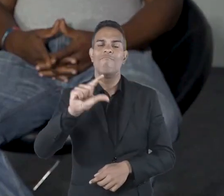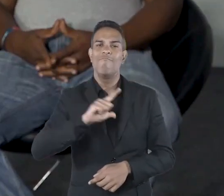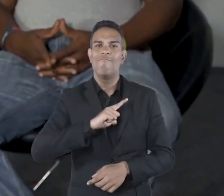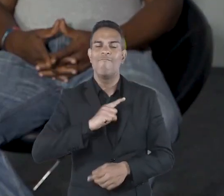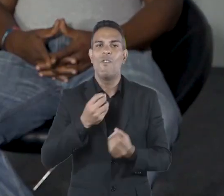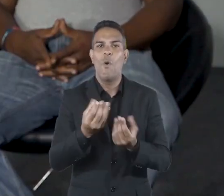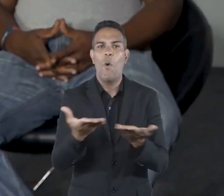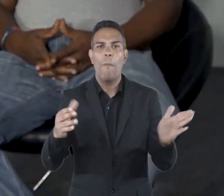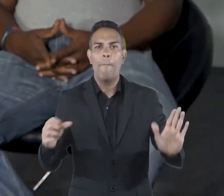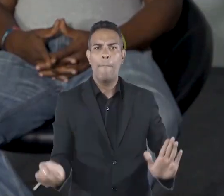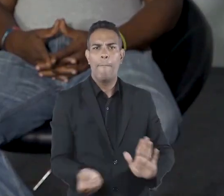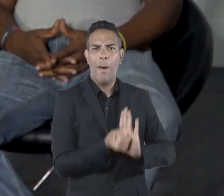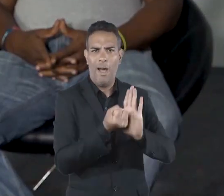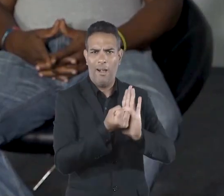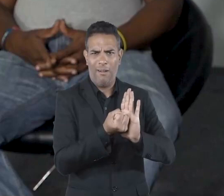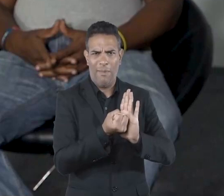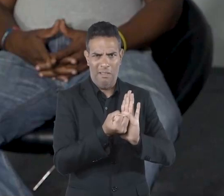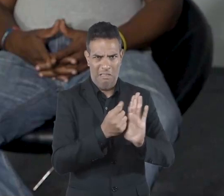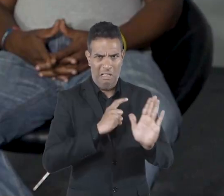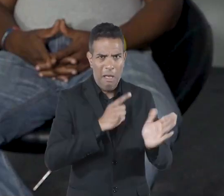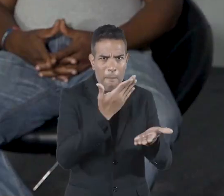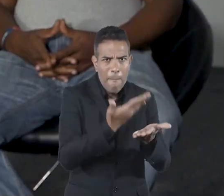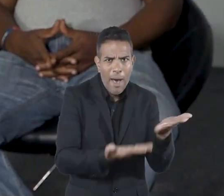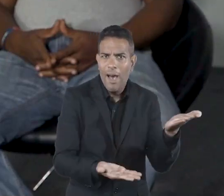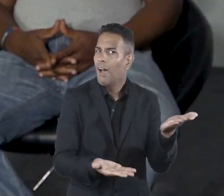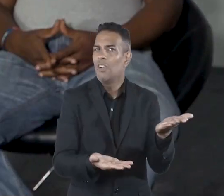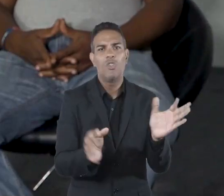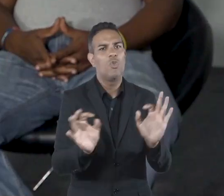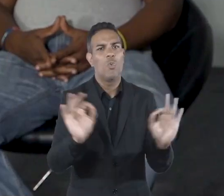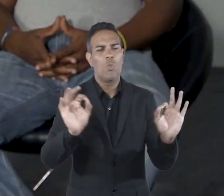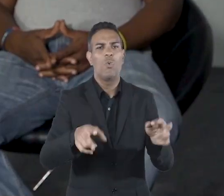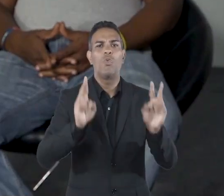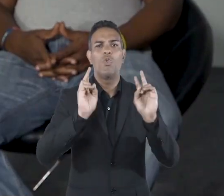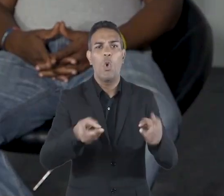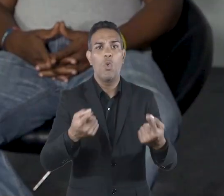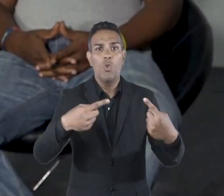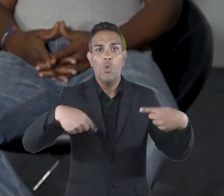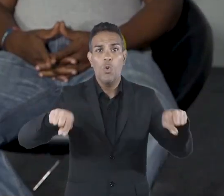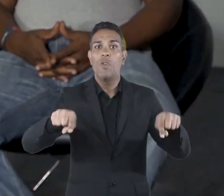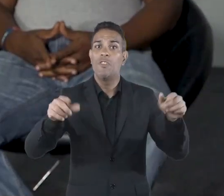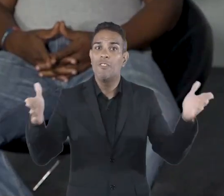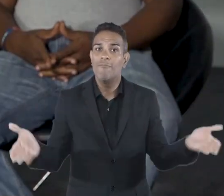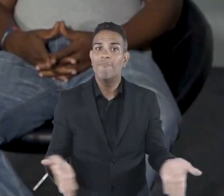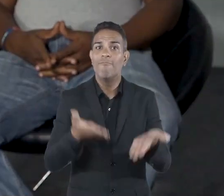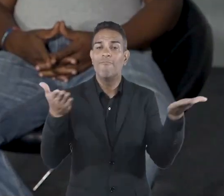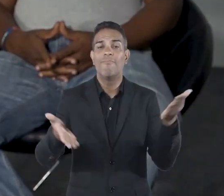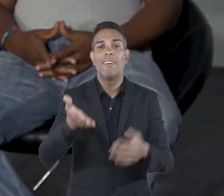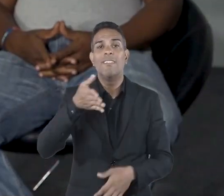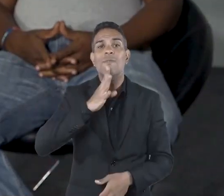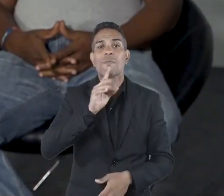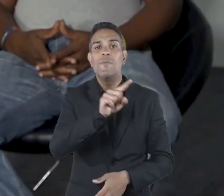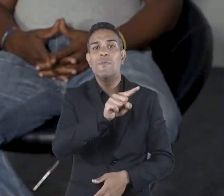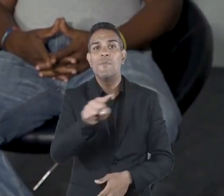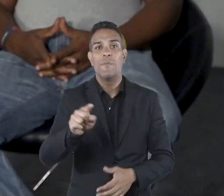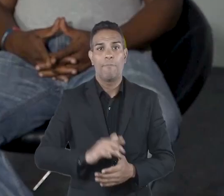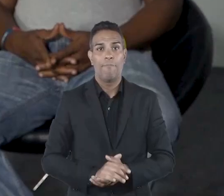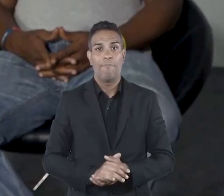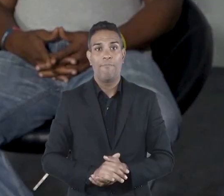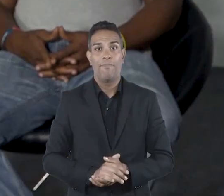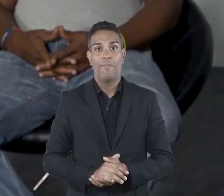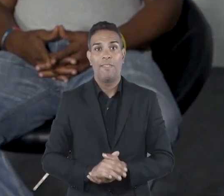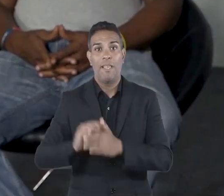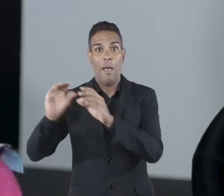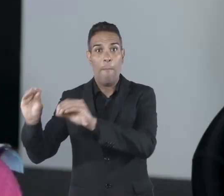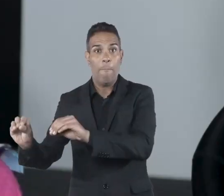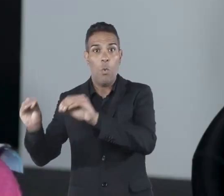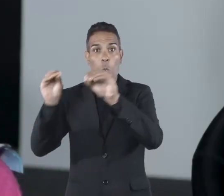elas realmente não se perdem. Elas ficam ali latentes e precisam aflorar. Porque quando